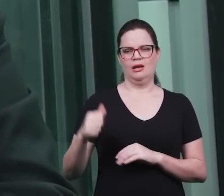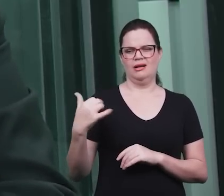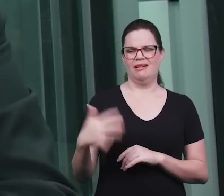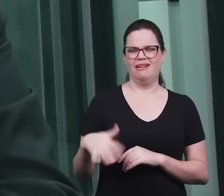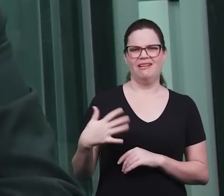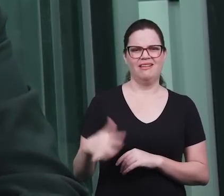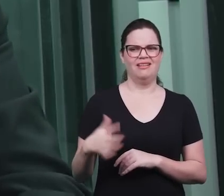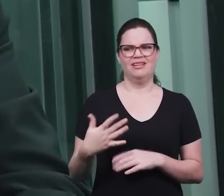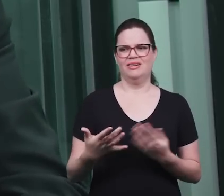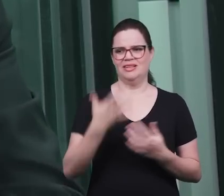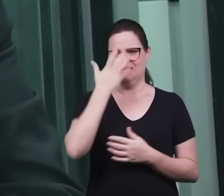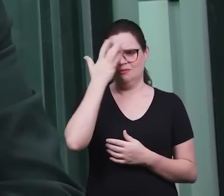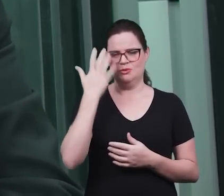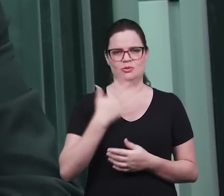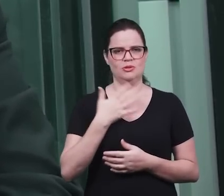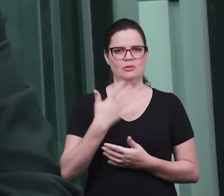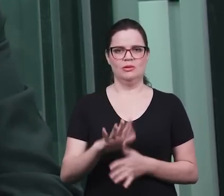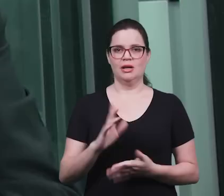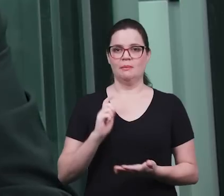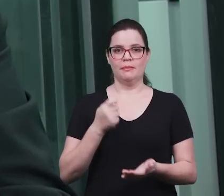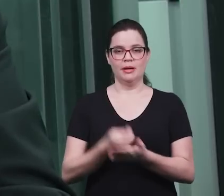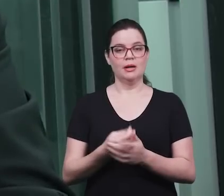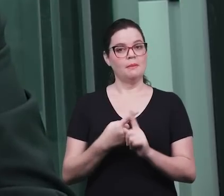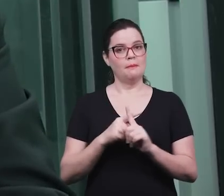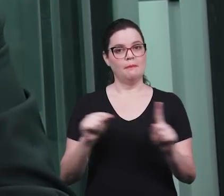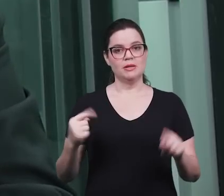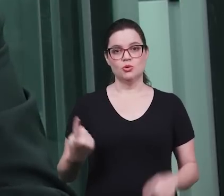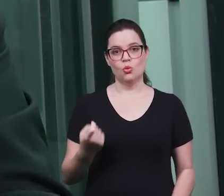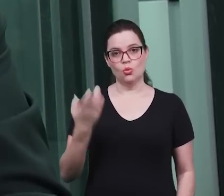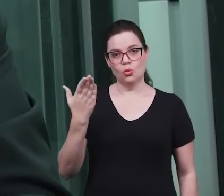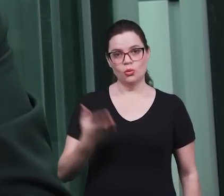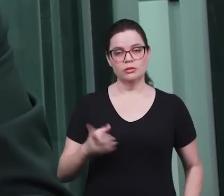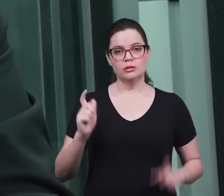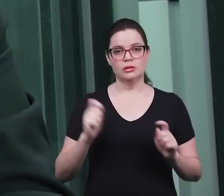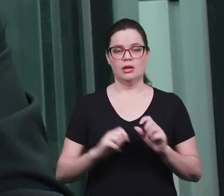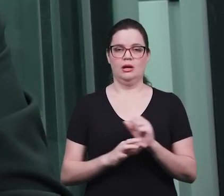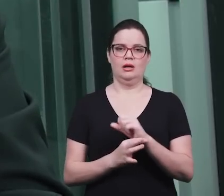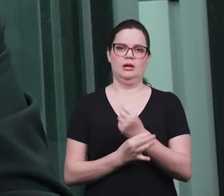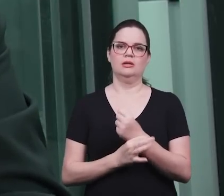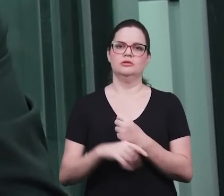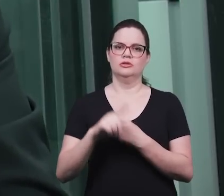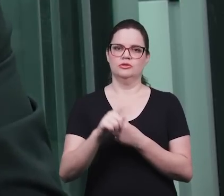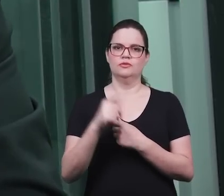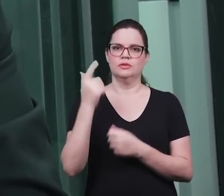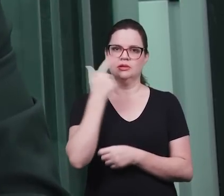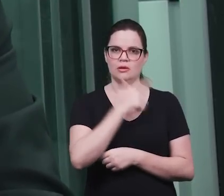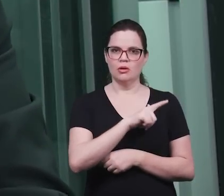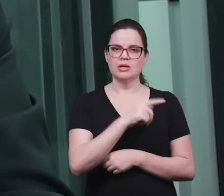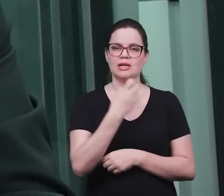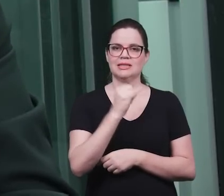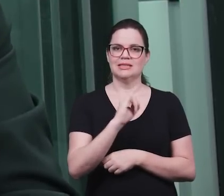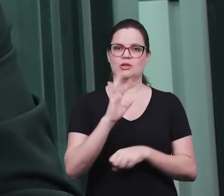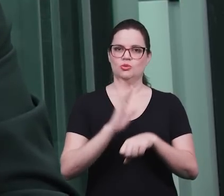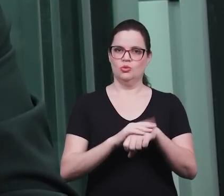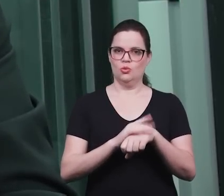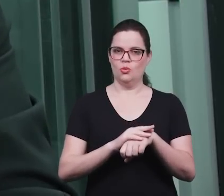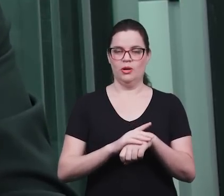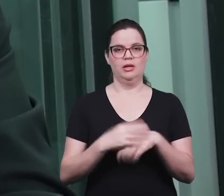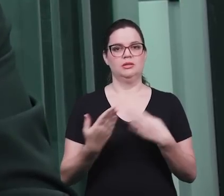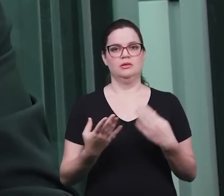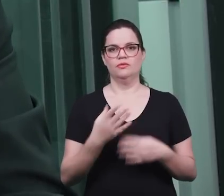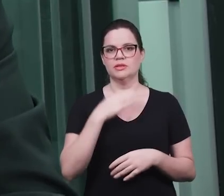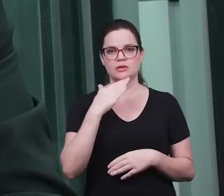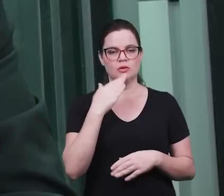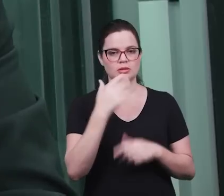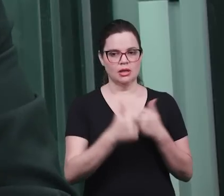caro, ninguém gosta de contribuir, mas só ele garante você na doença, na perda da sua